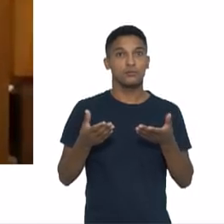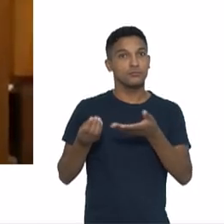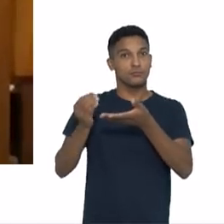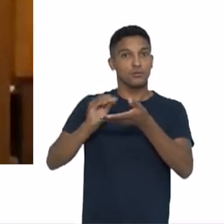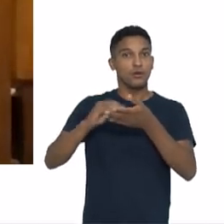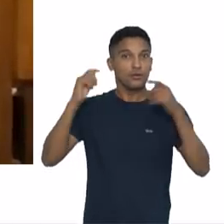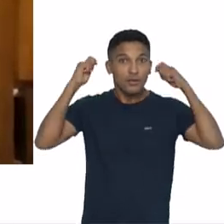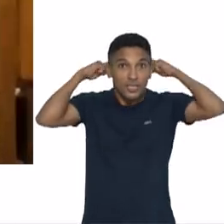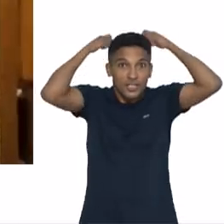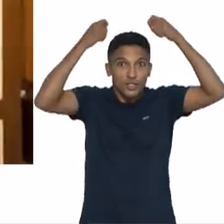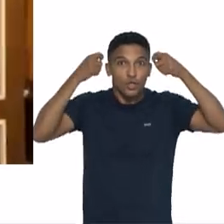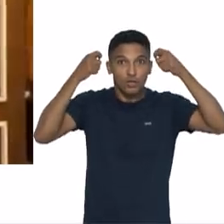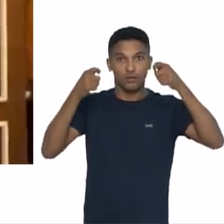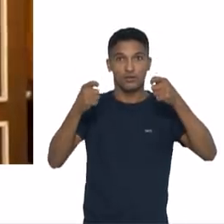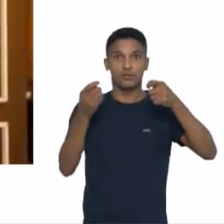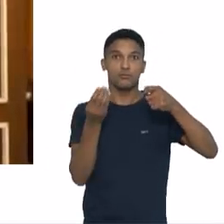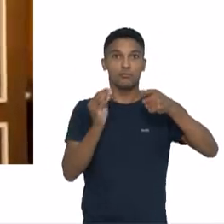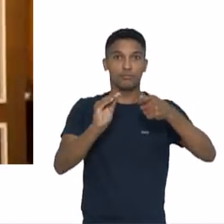aqui na touca.